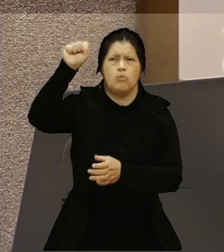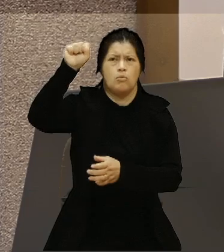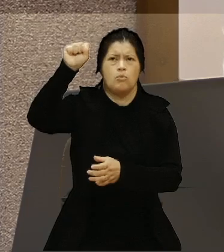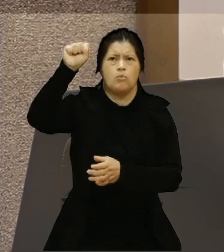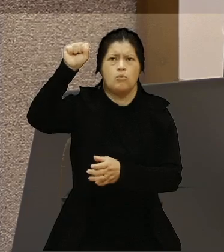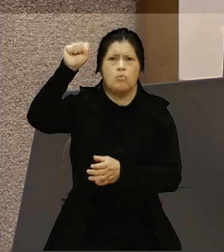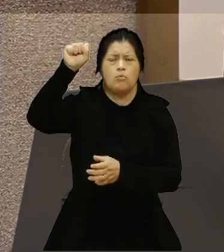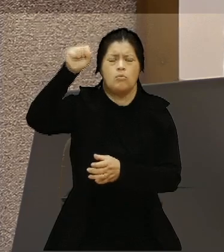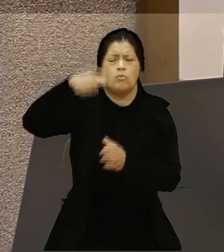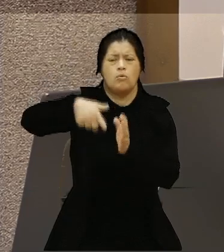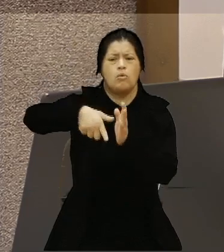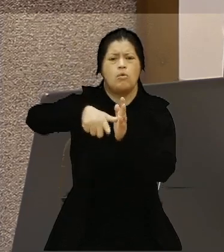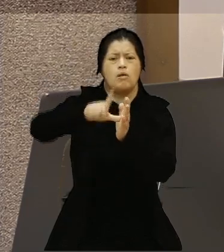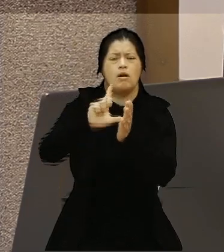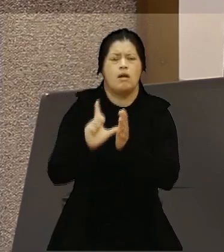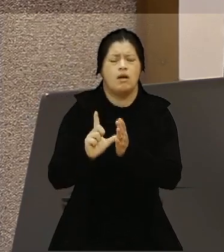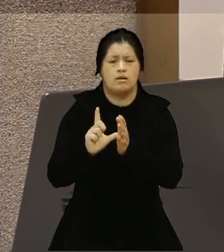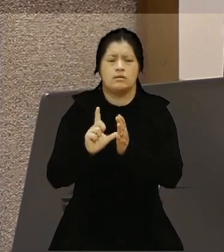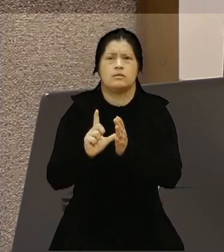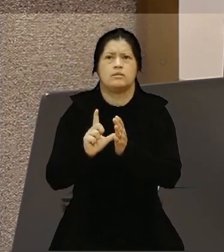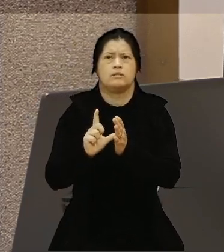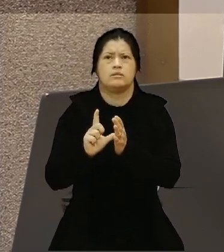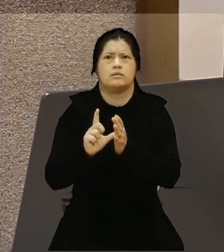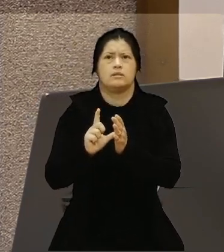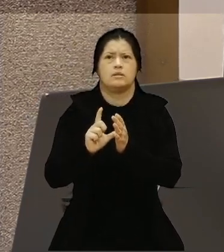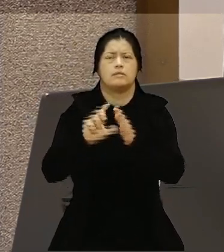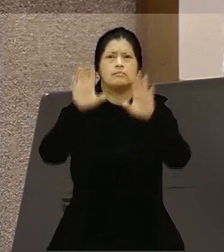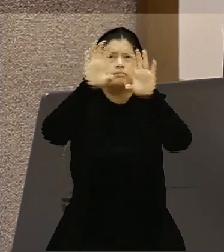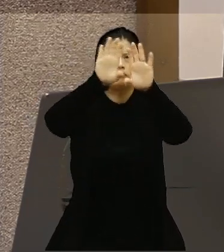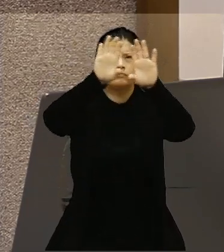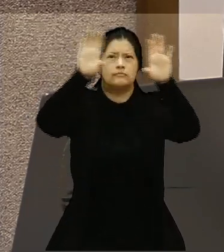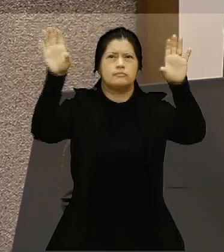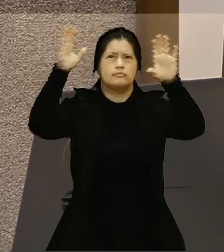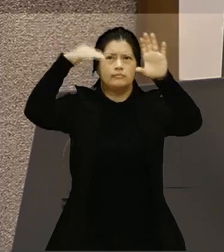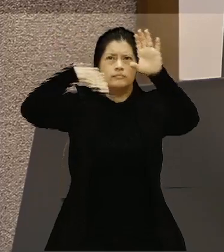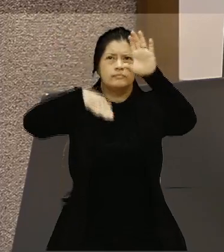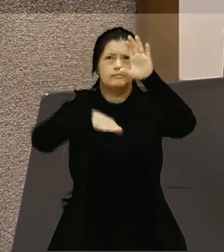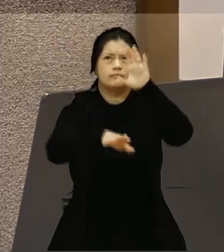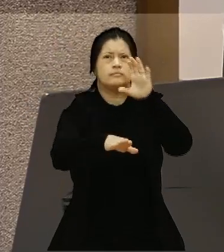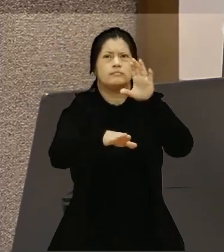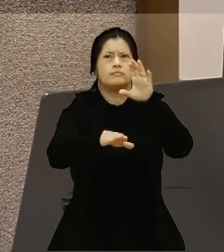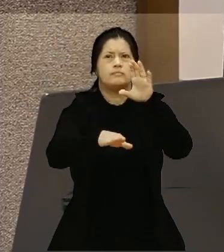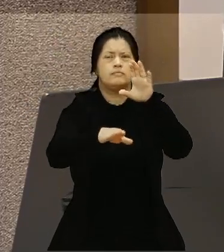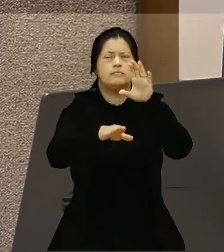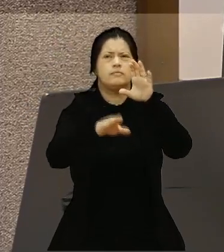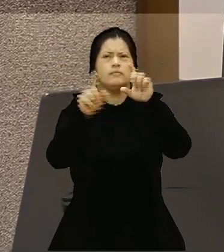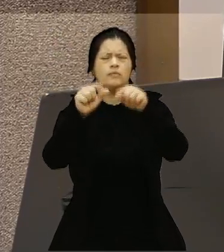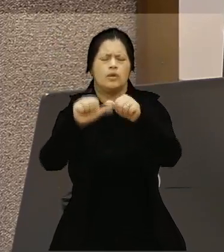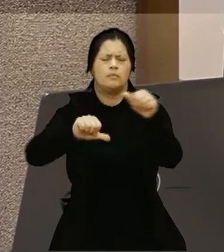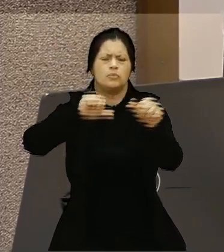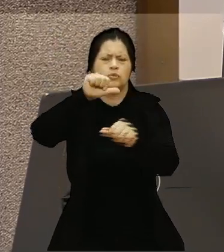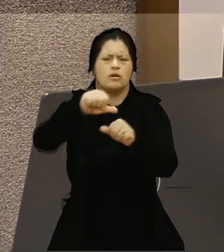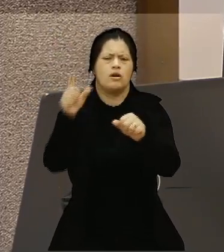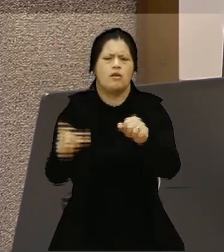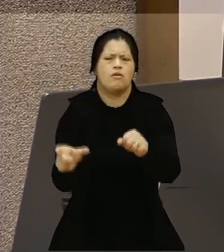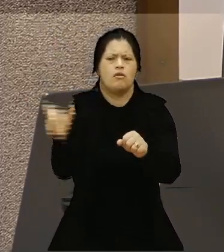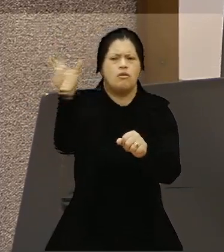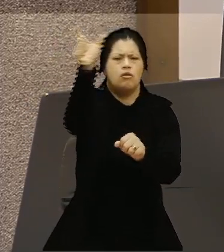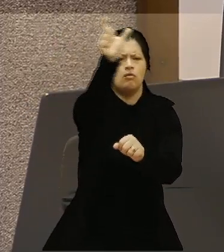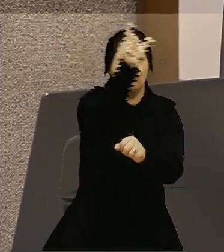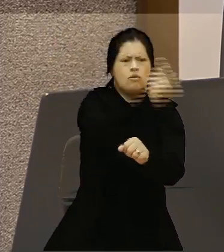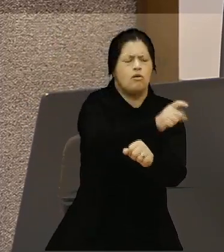um pouco antes da ponte ali, ia ser transferido ali para o meio da vila, que